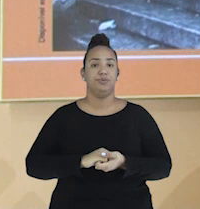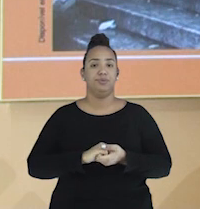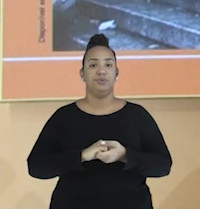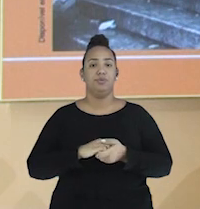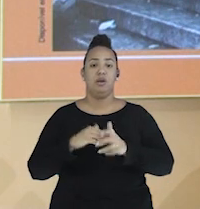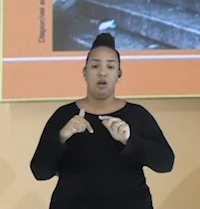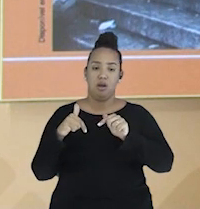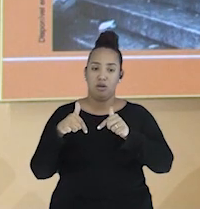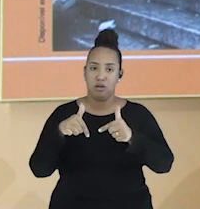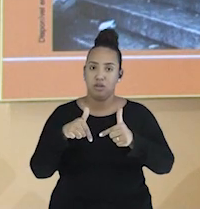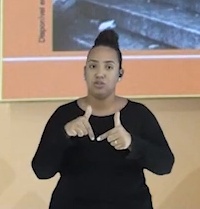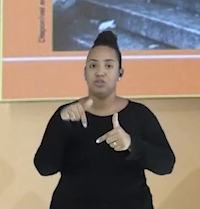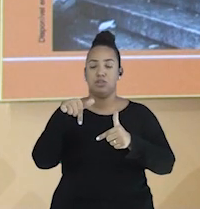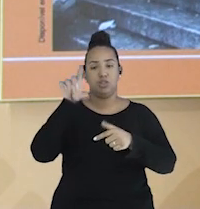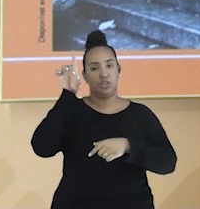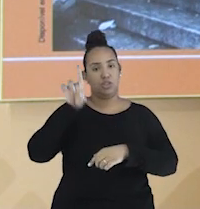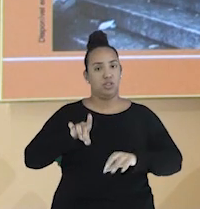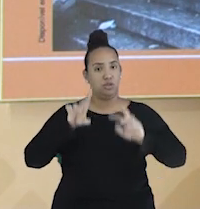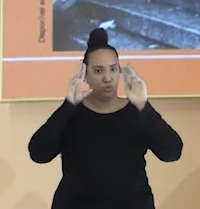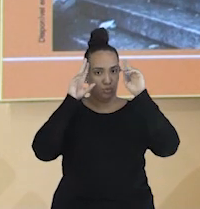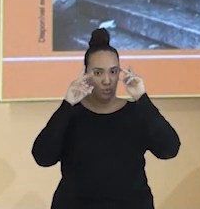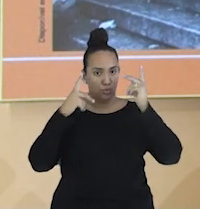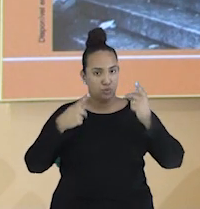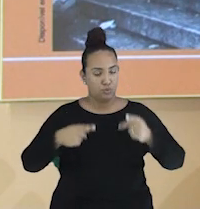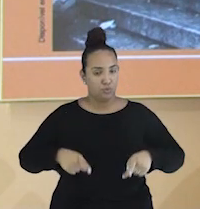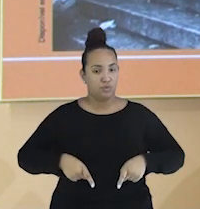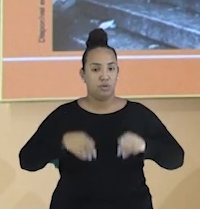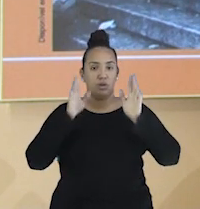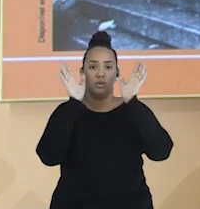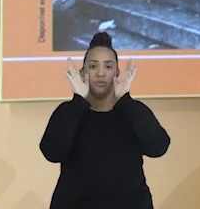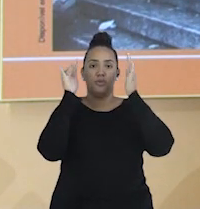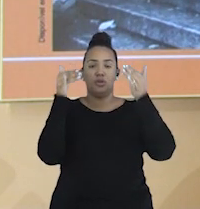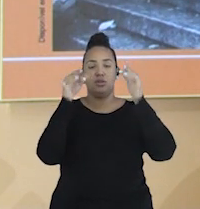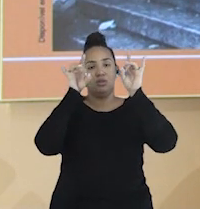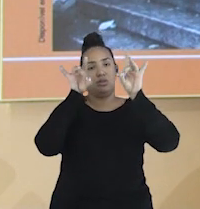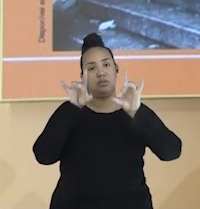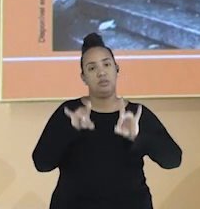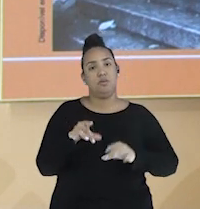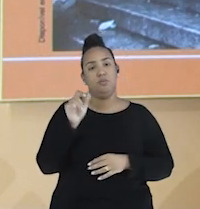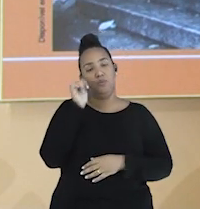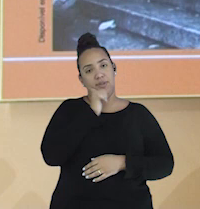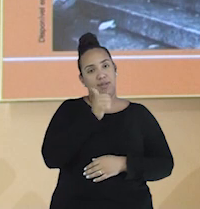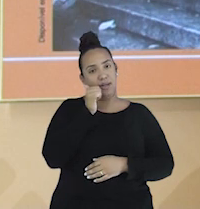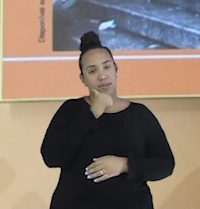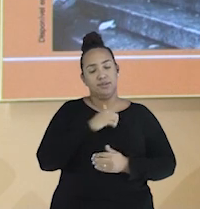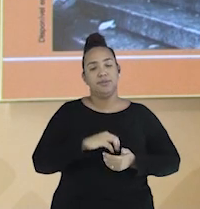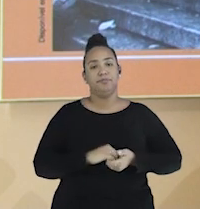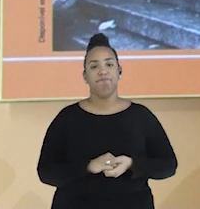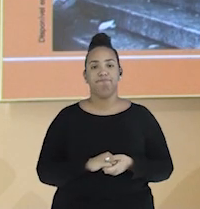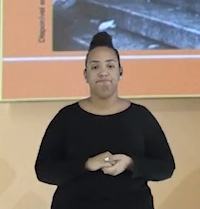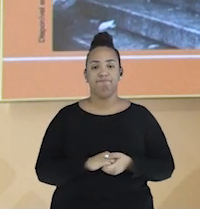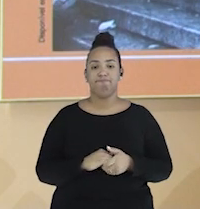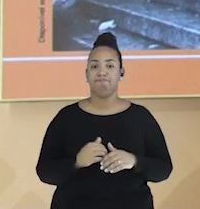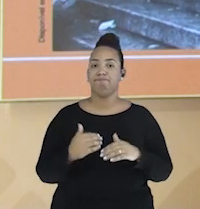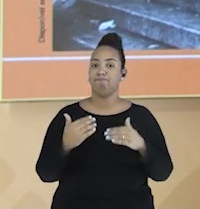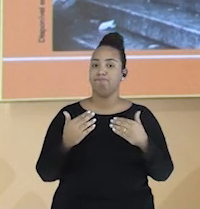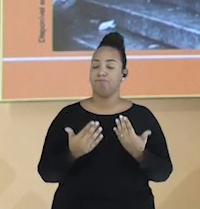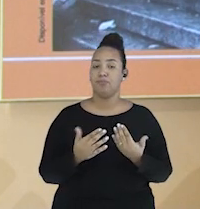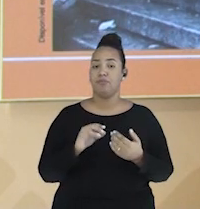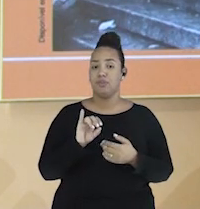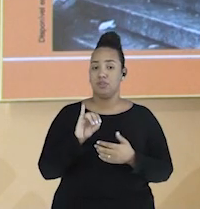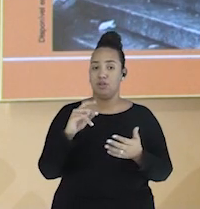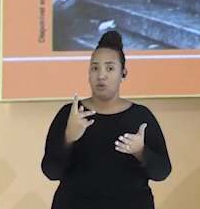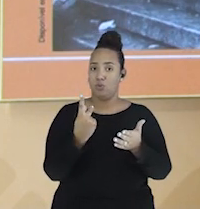em defesa dos direitos humanos, com atenção especial para mulheres. Dessa forma, o que acontece